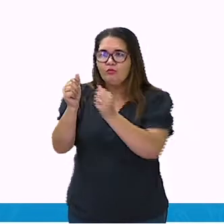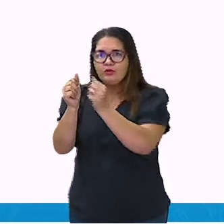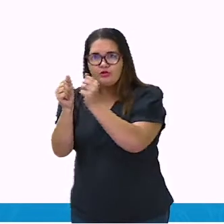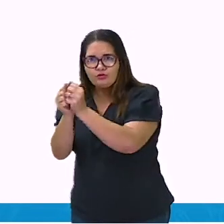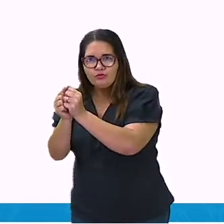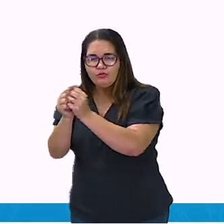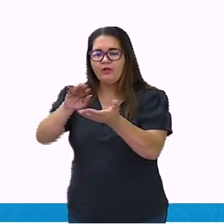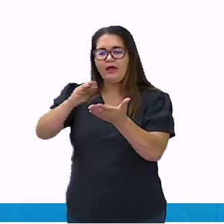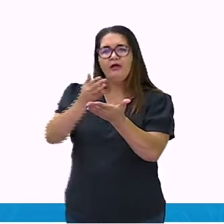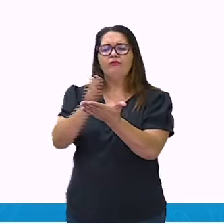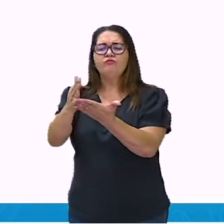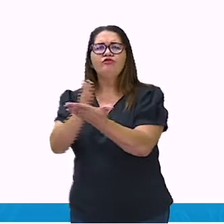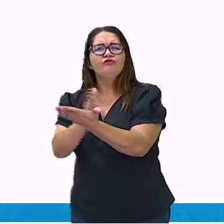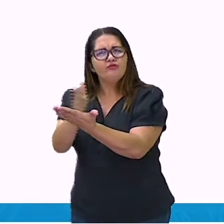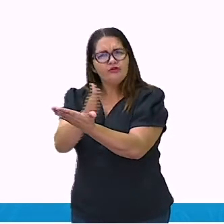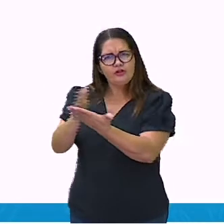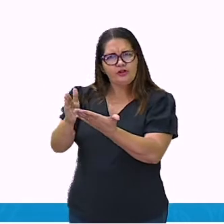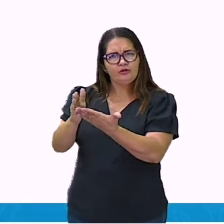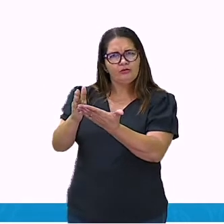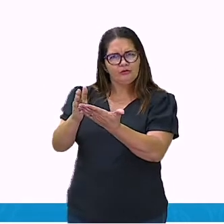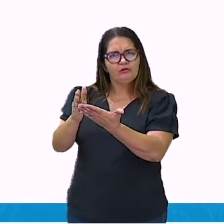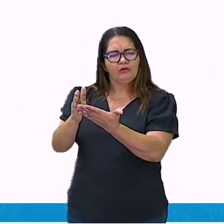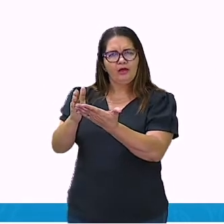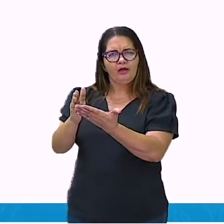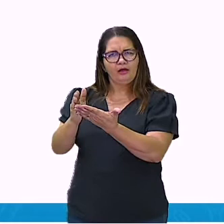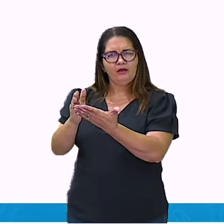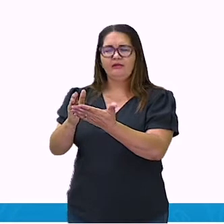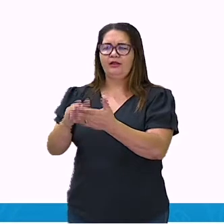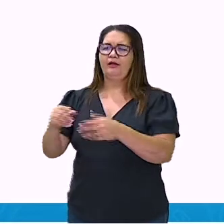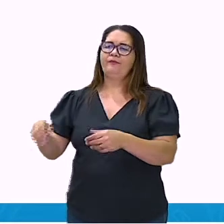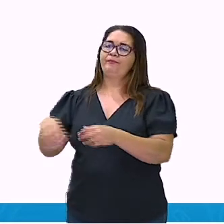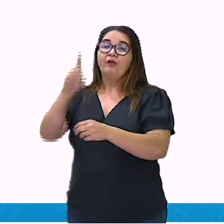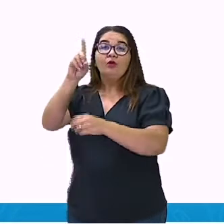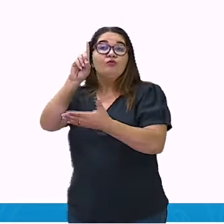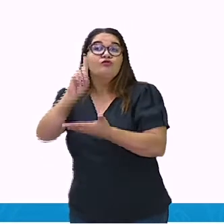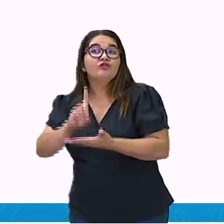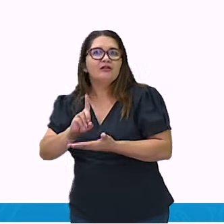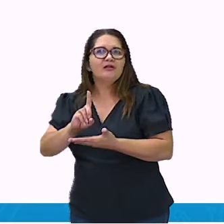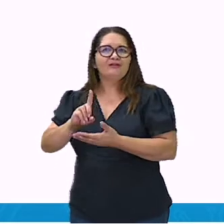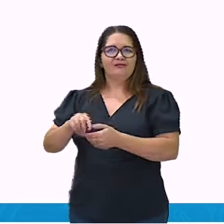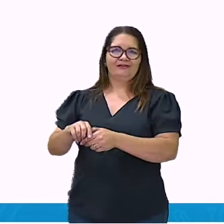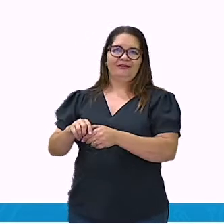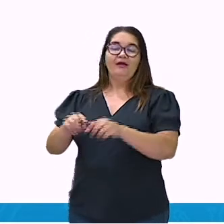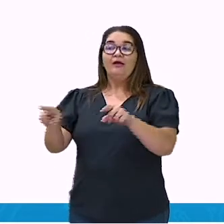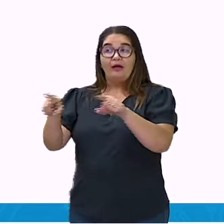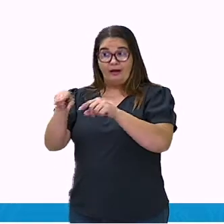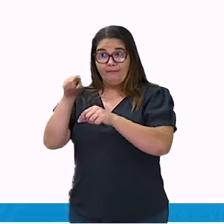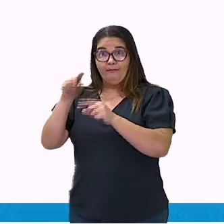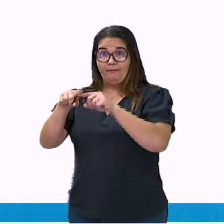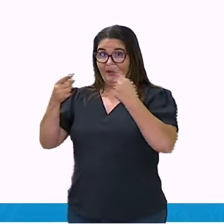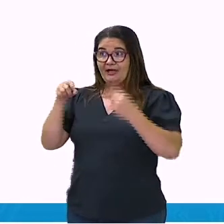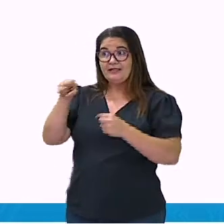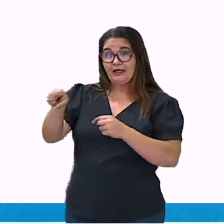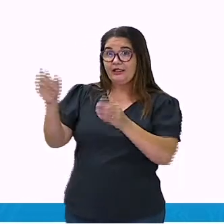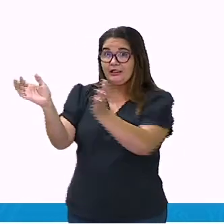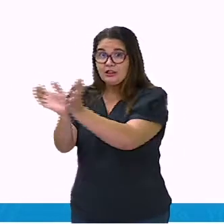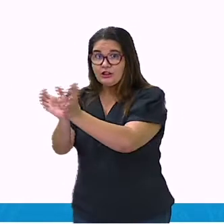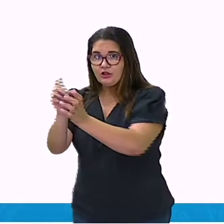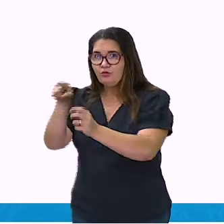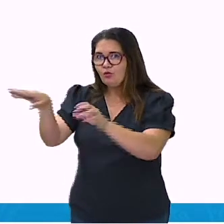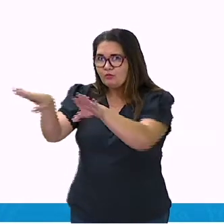sociedades igualitárias. E na tribo dos Krenaks, a mulher tem voz ativa também. Então, para